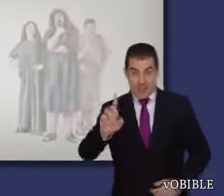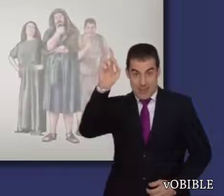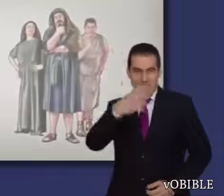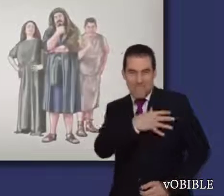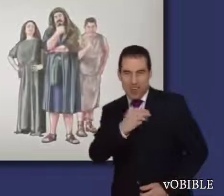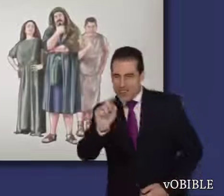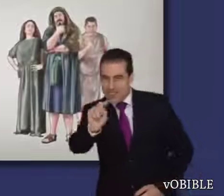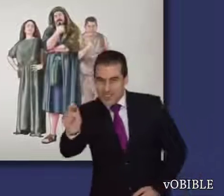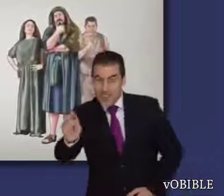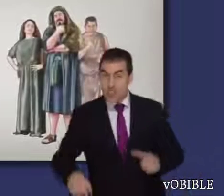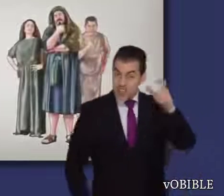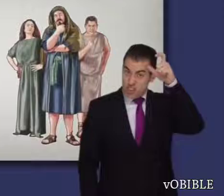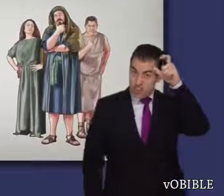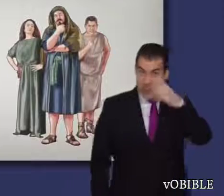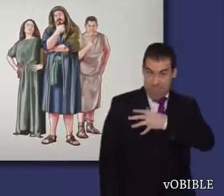diabo.